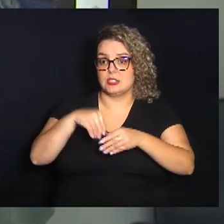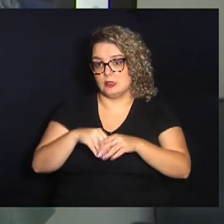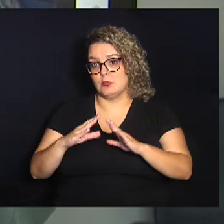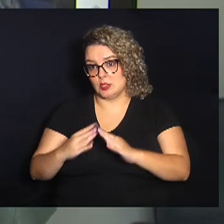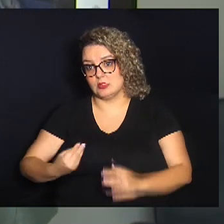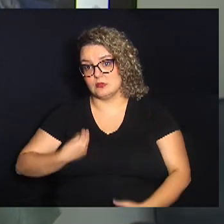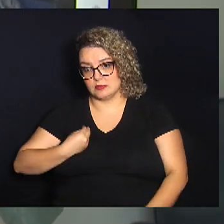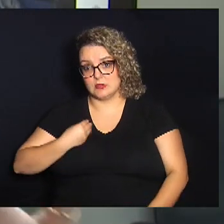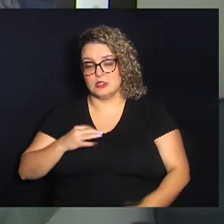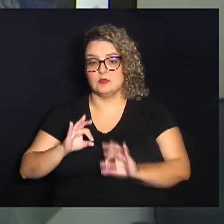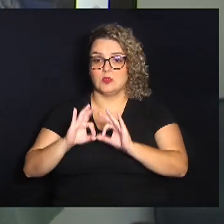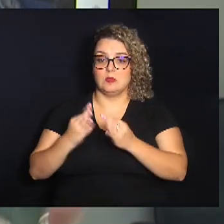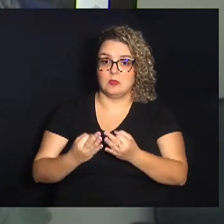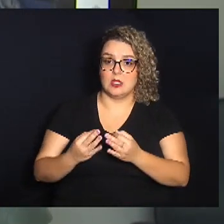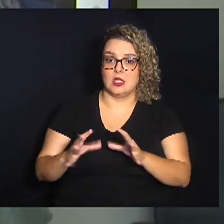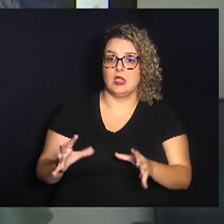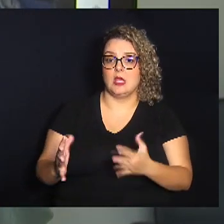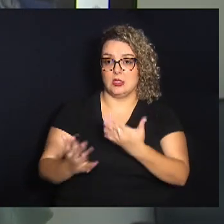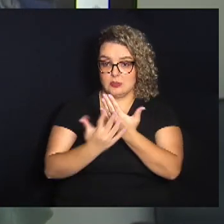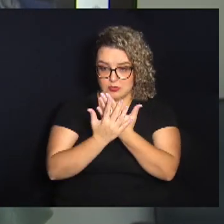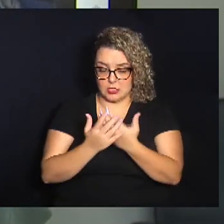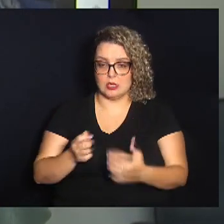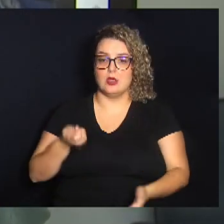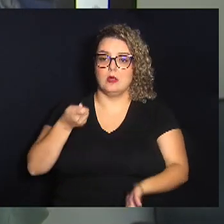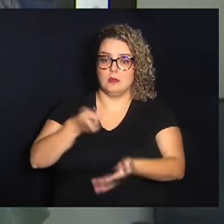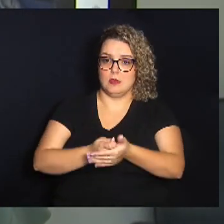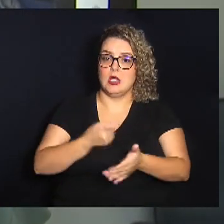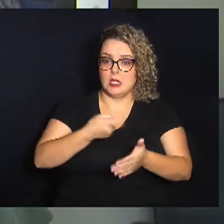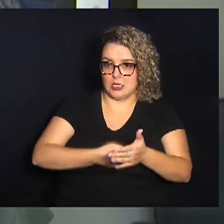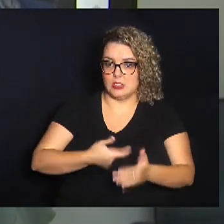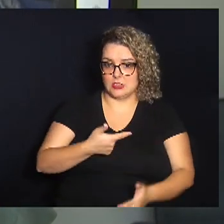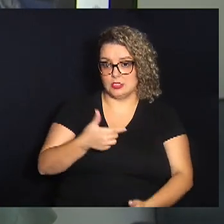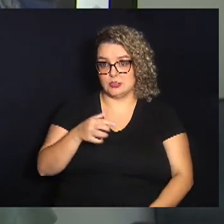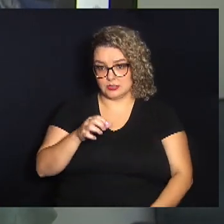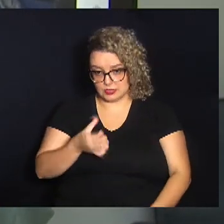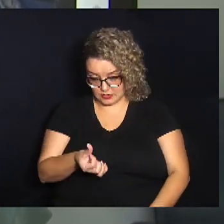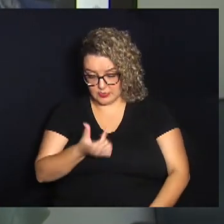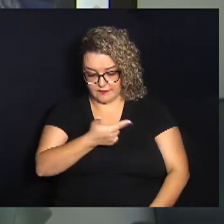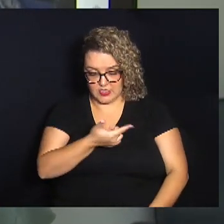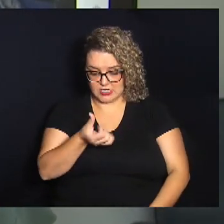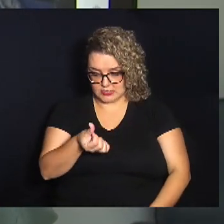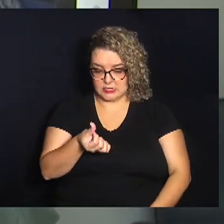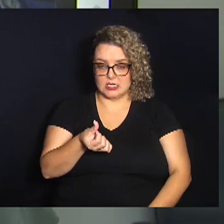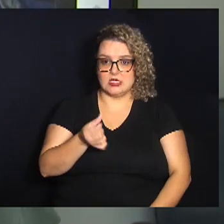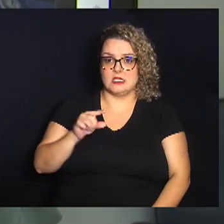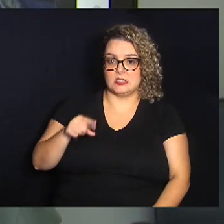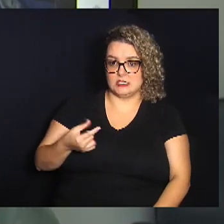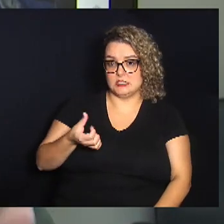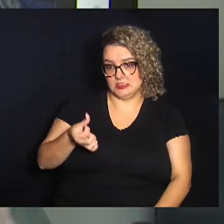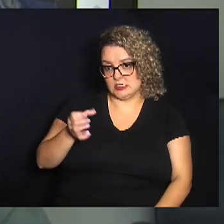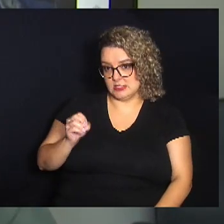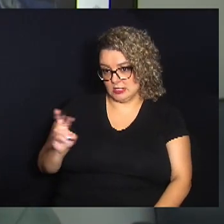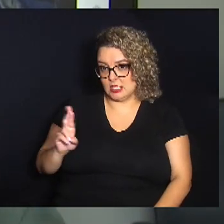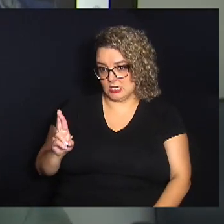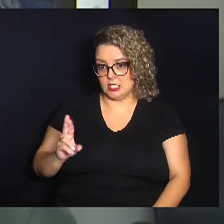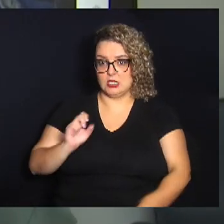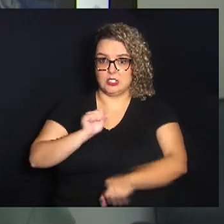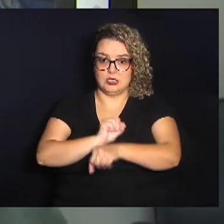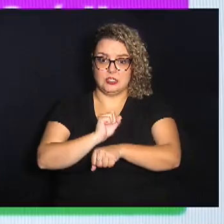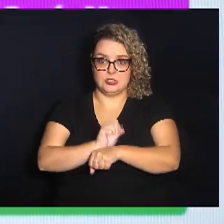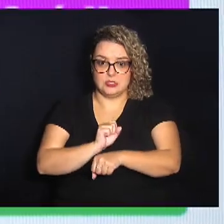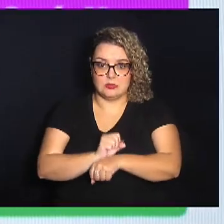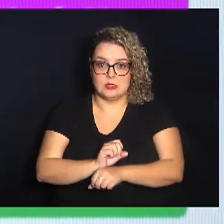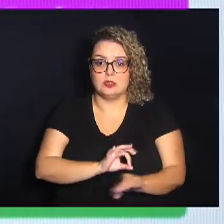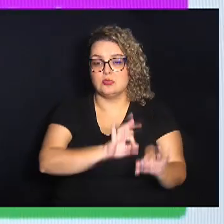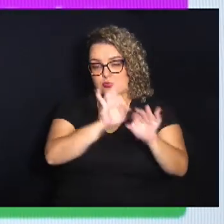ele anexa os documentos, paga a tarifa, né, de R$ 26,60, que é cobrado anualmente, e aí ele aguarda, tudo acompanhado